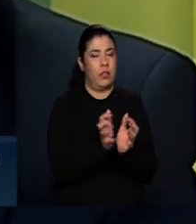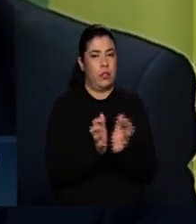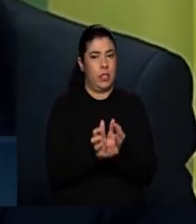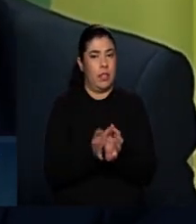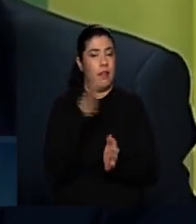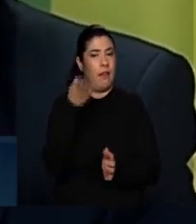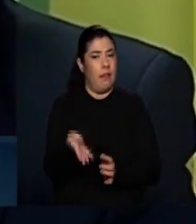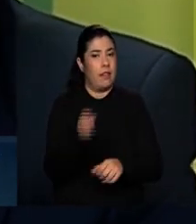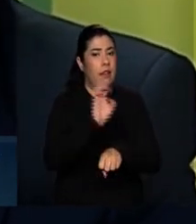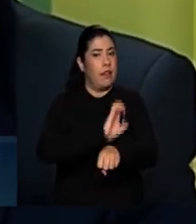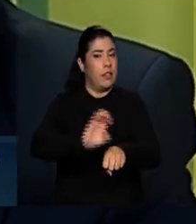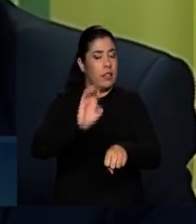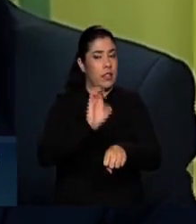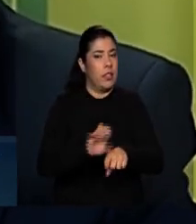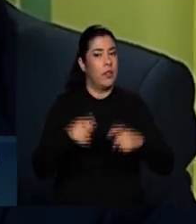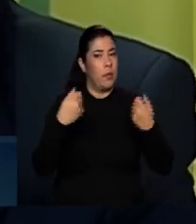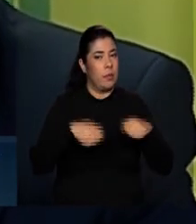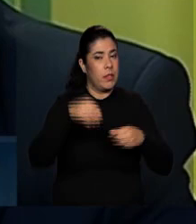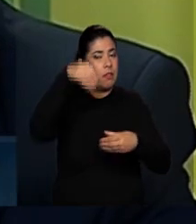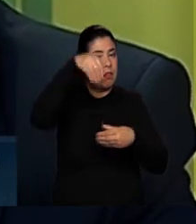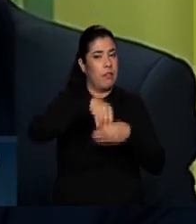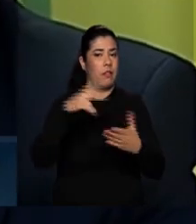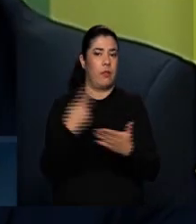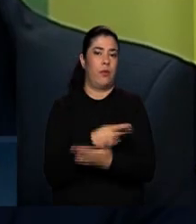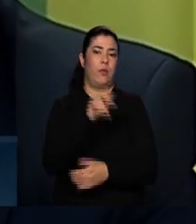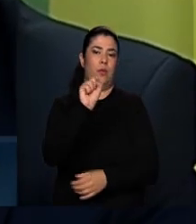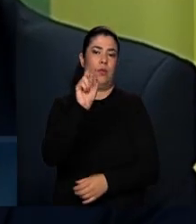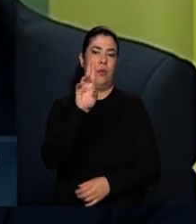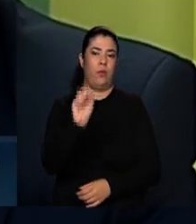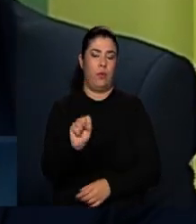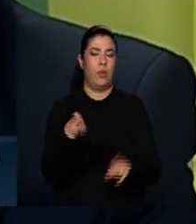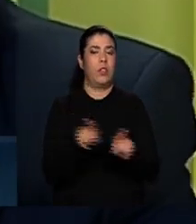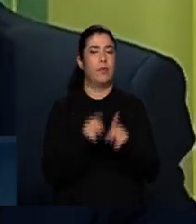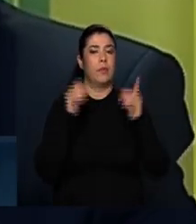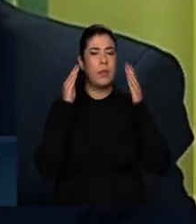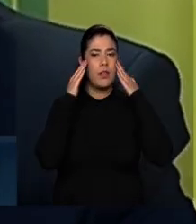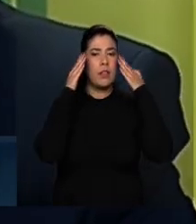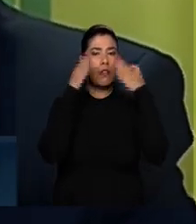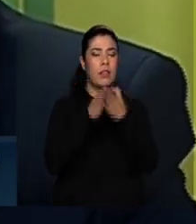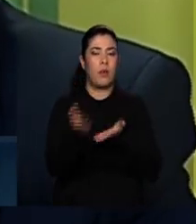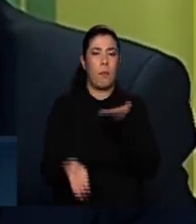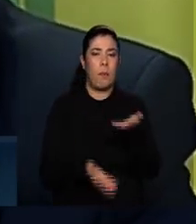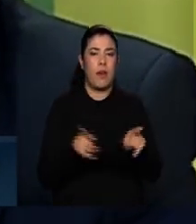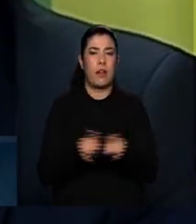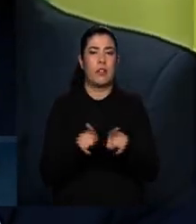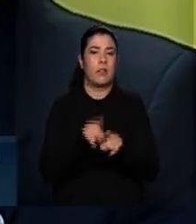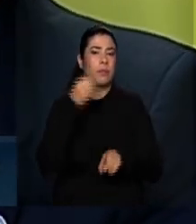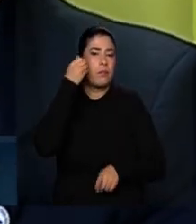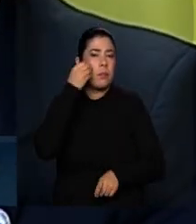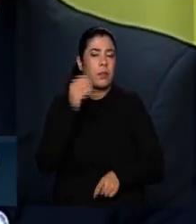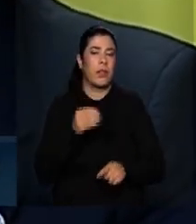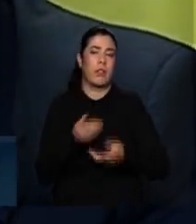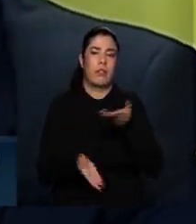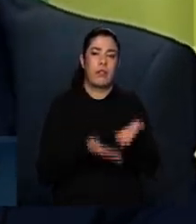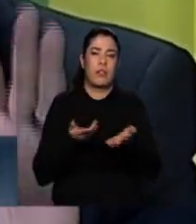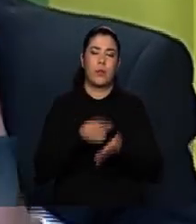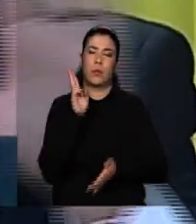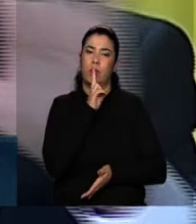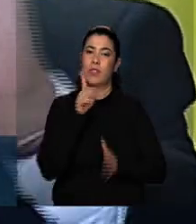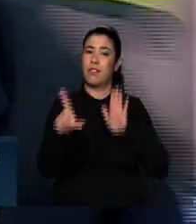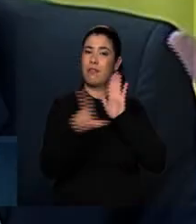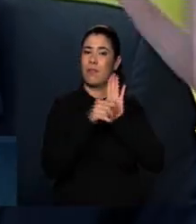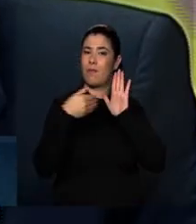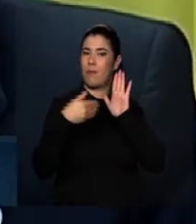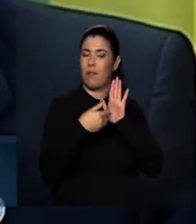acontecer necessariamente no Sistema Único de Saúde, também na atenção básica e nas urgências. Isso é o que está colocado na lei,